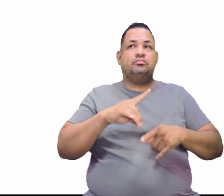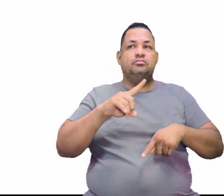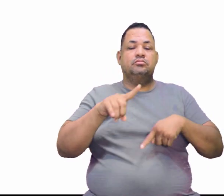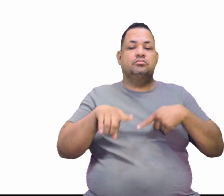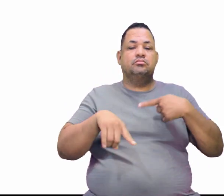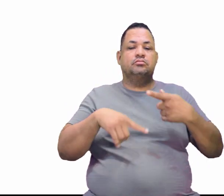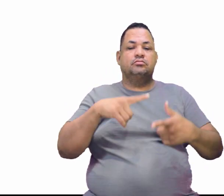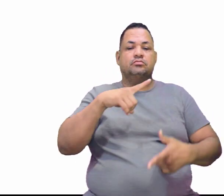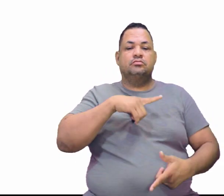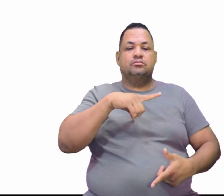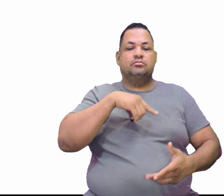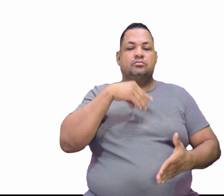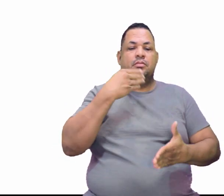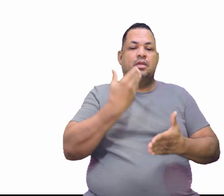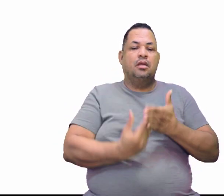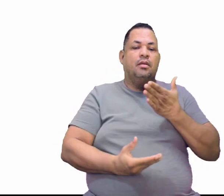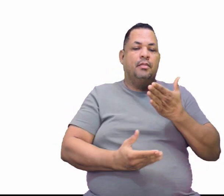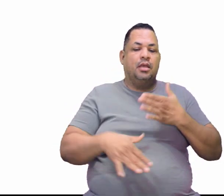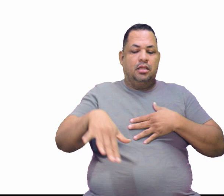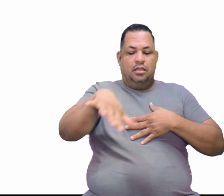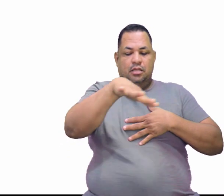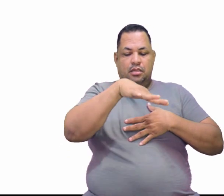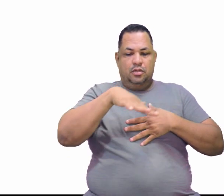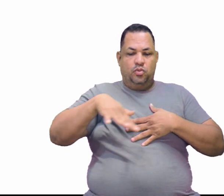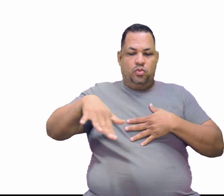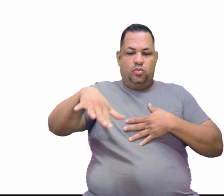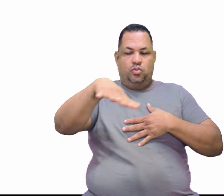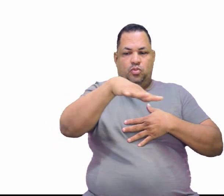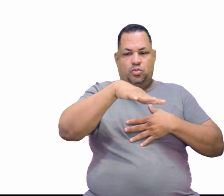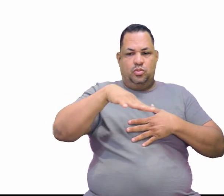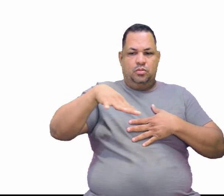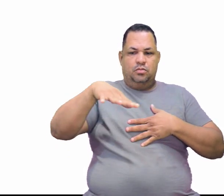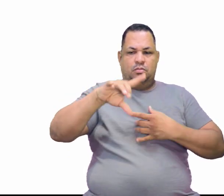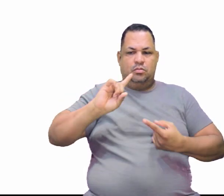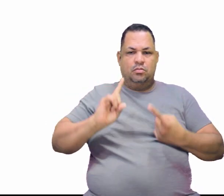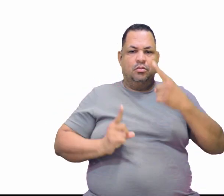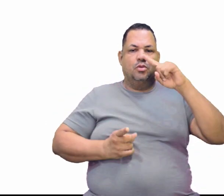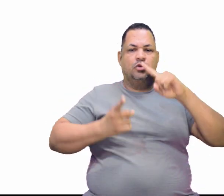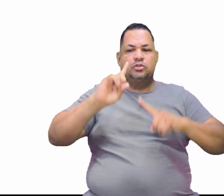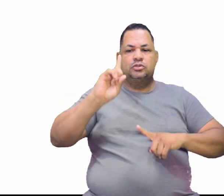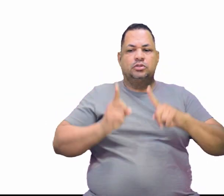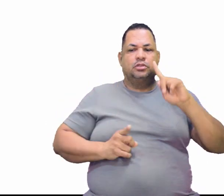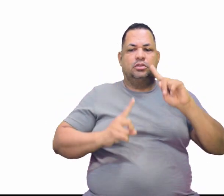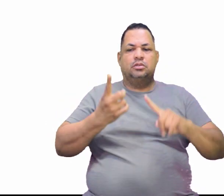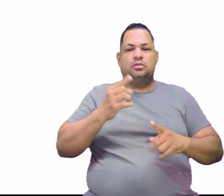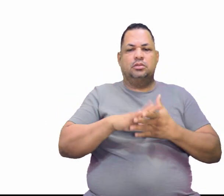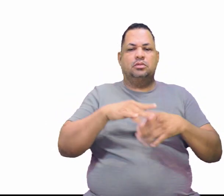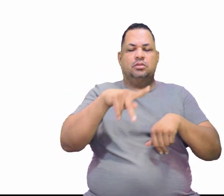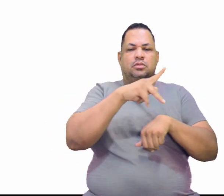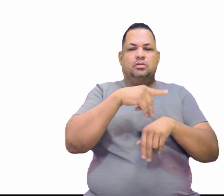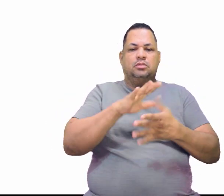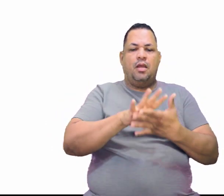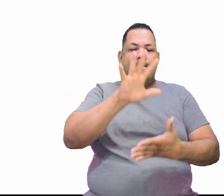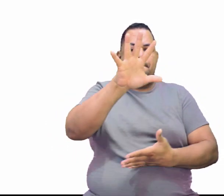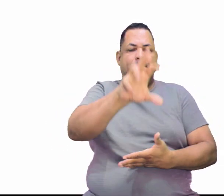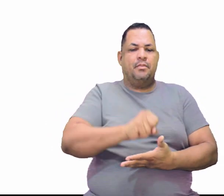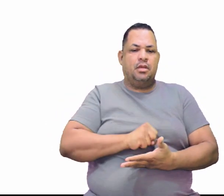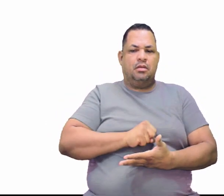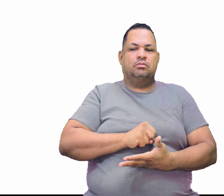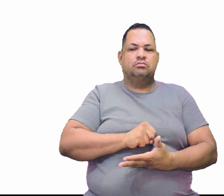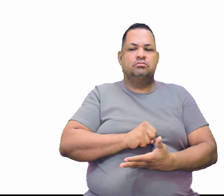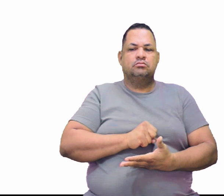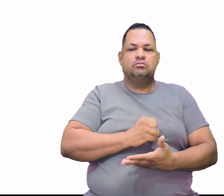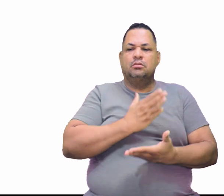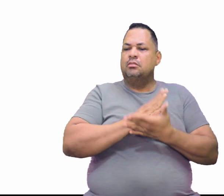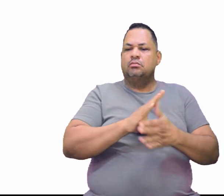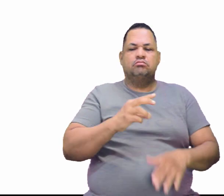tempo, vai haver a perda dessa região, a costa do Pacífico, para o Chile. O Chile simplesmente toma e a